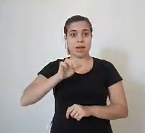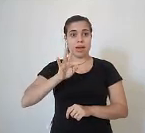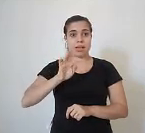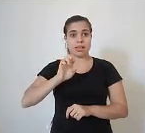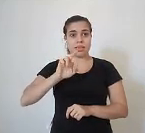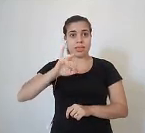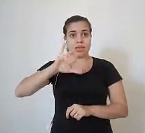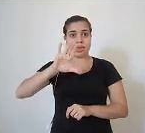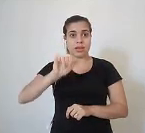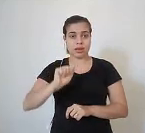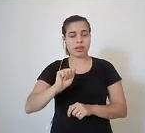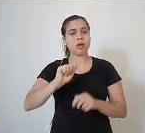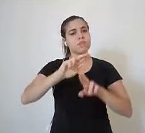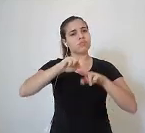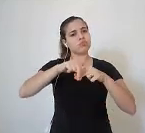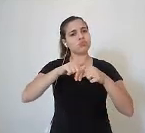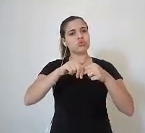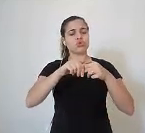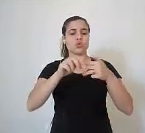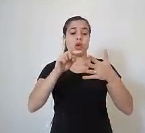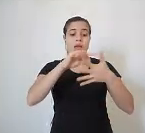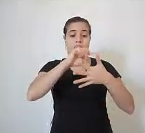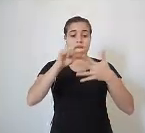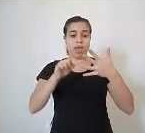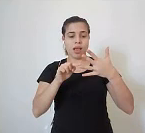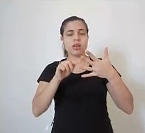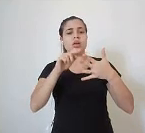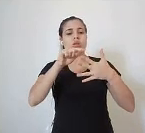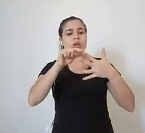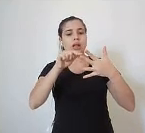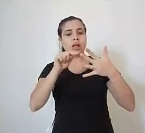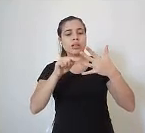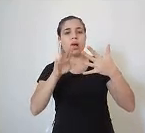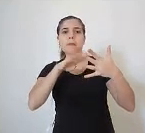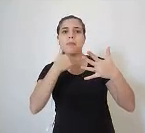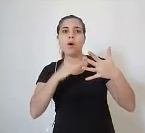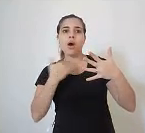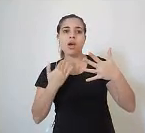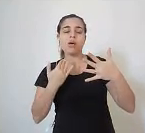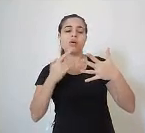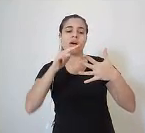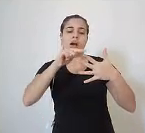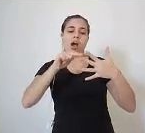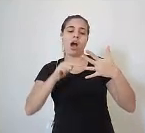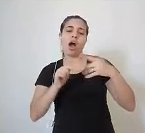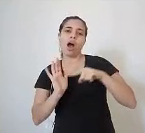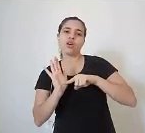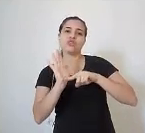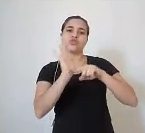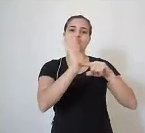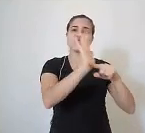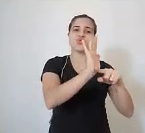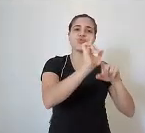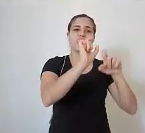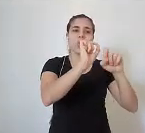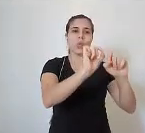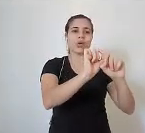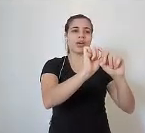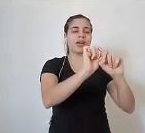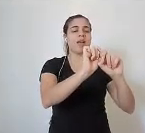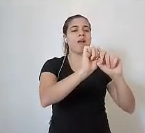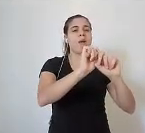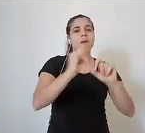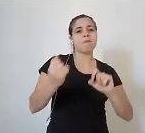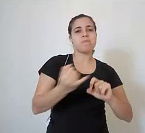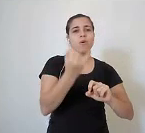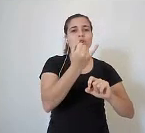que se alimentam uns dos outros. Então, por isso, cadeia alimentar. E todos eles, após a sua morte, vão servir